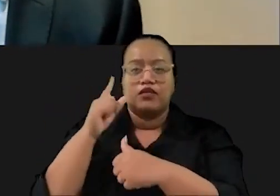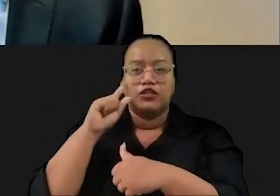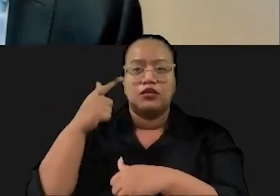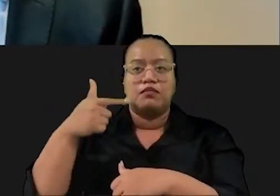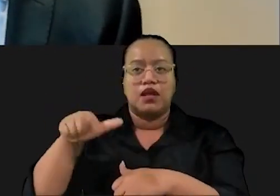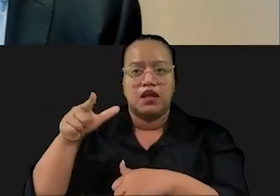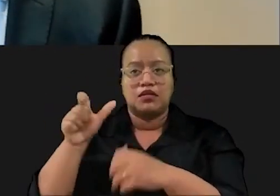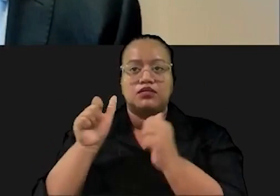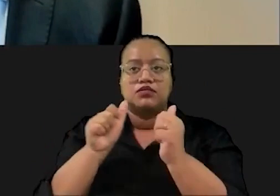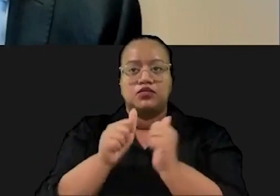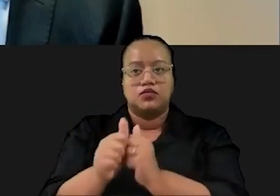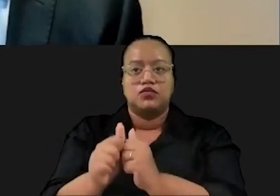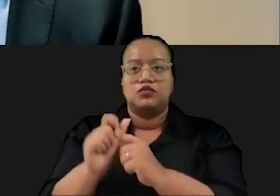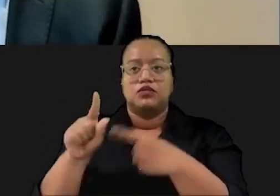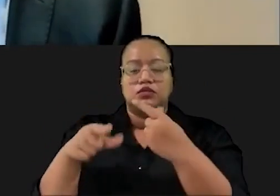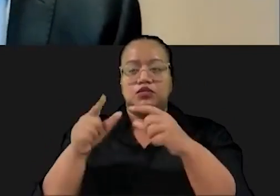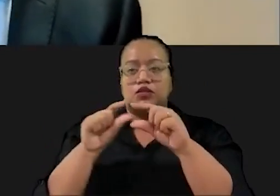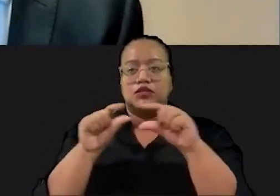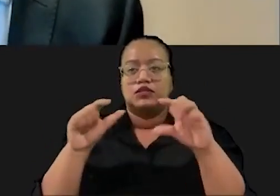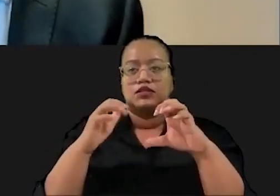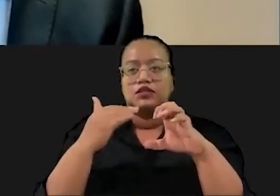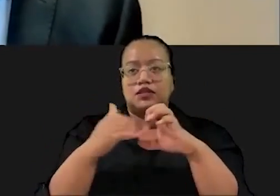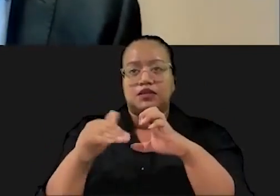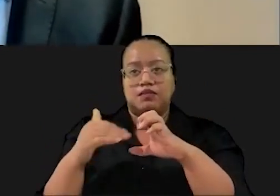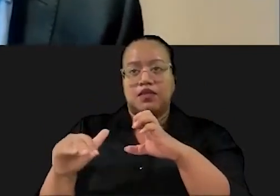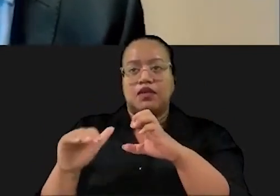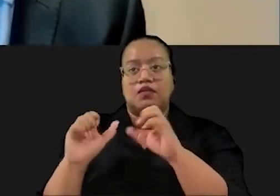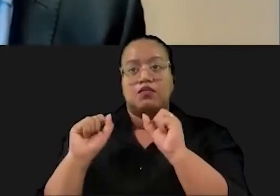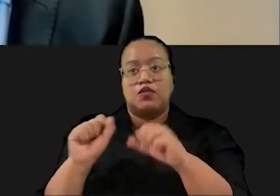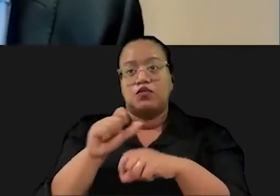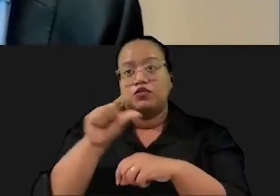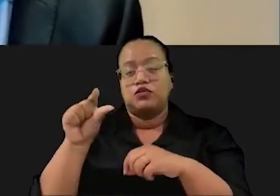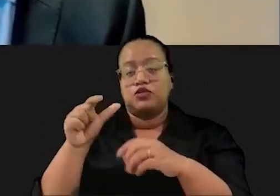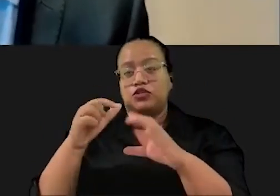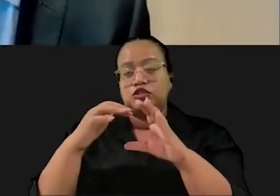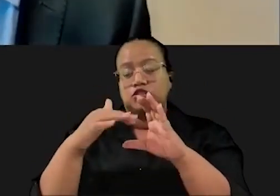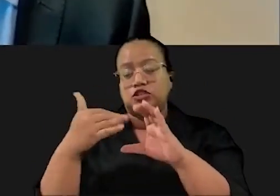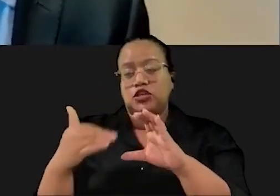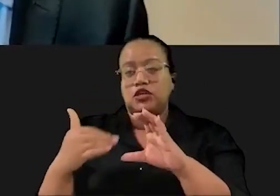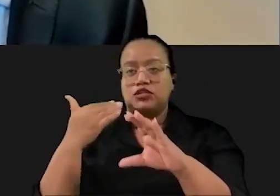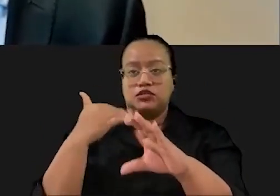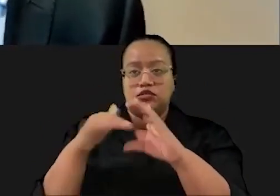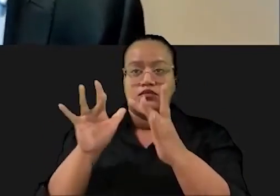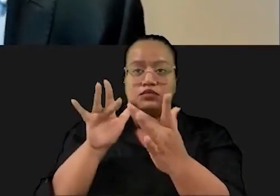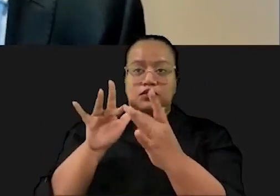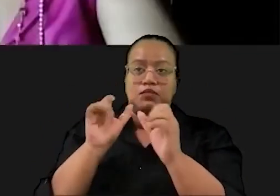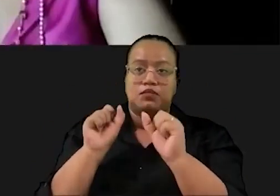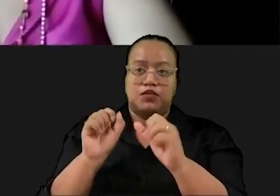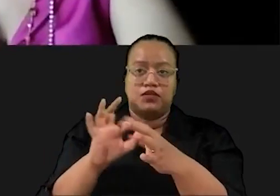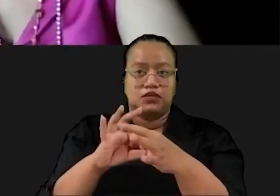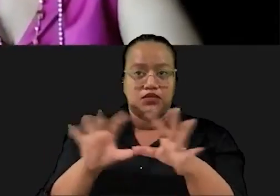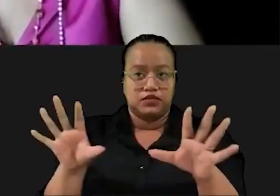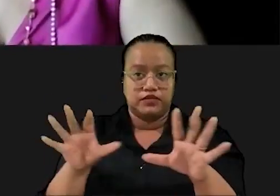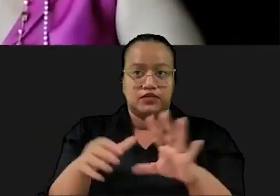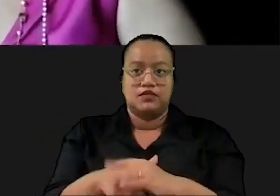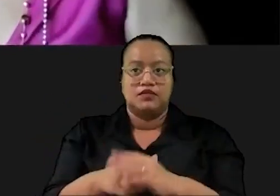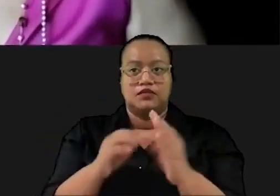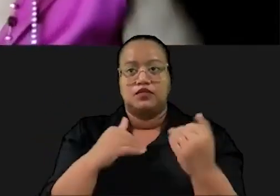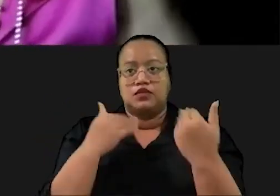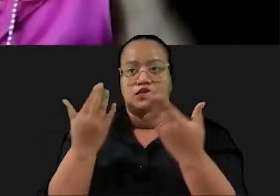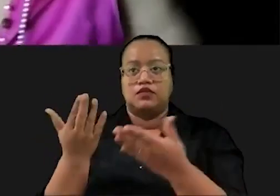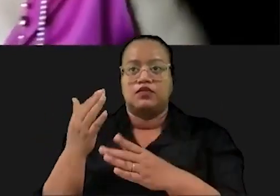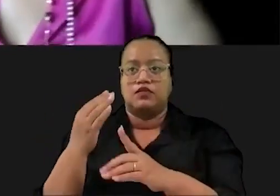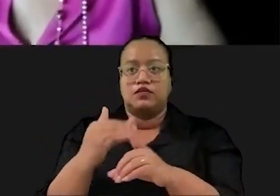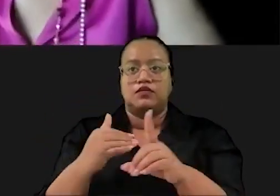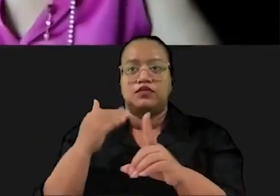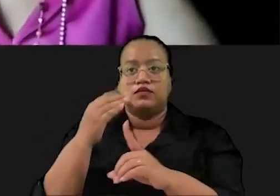aqueles que quiserem entrar em contato poderem fazê-lo. Muito obrigado. Então, devolvo a palavra à doutora Daldice. Obrigada, Caio.